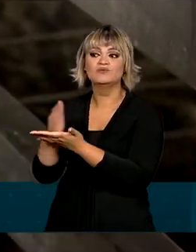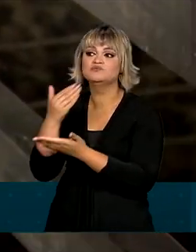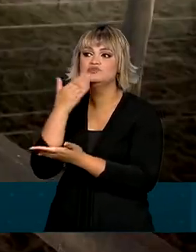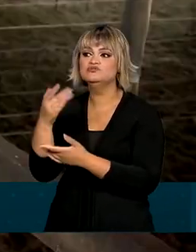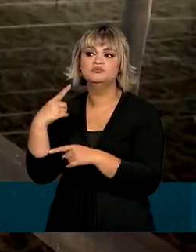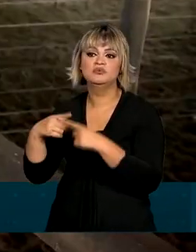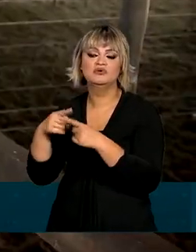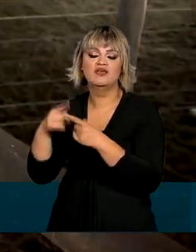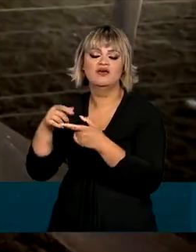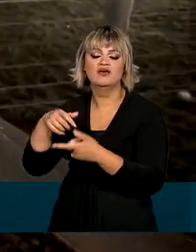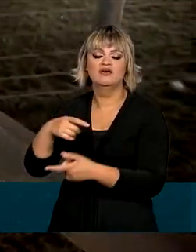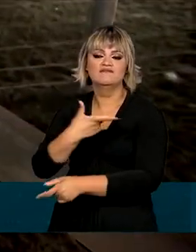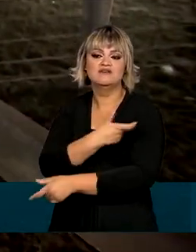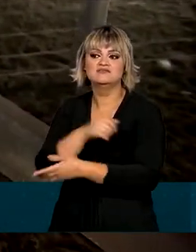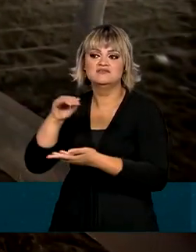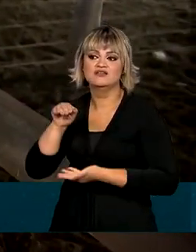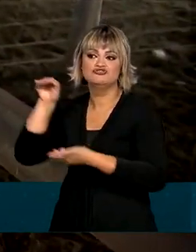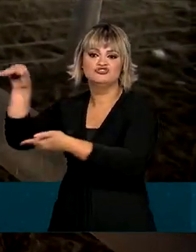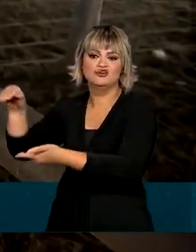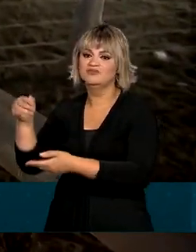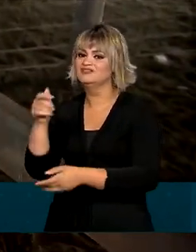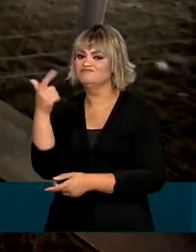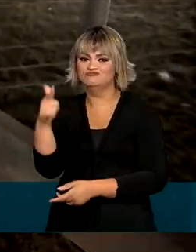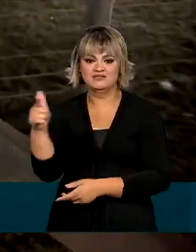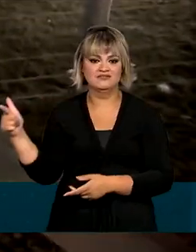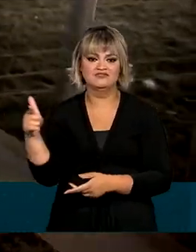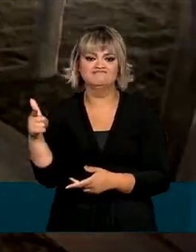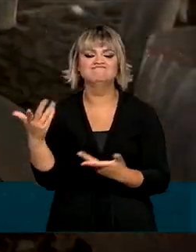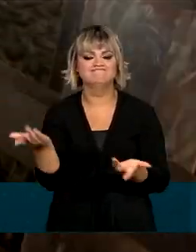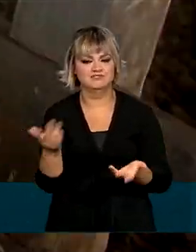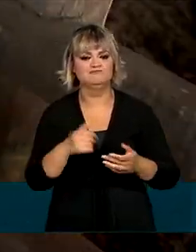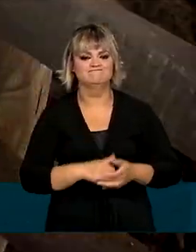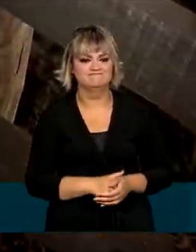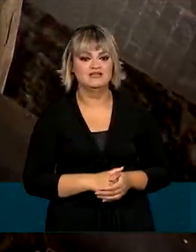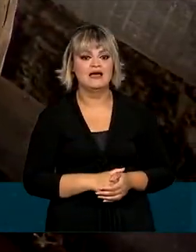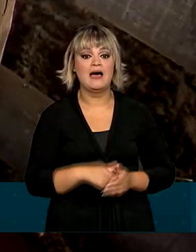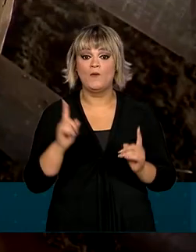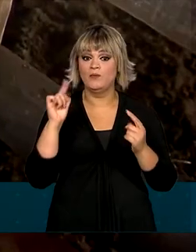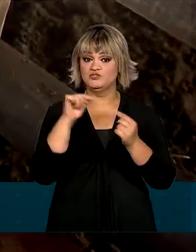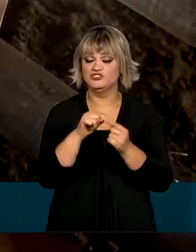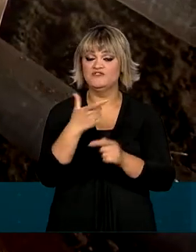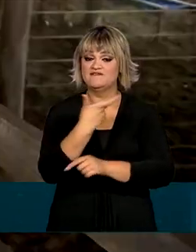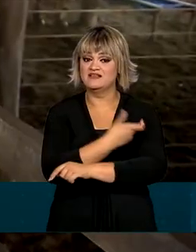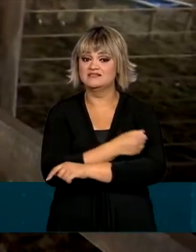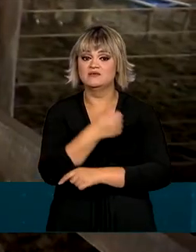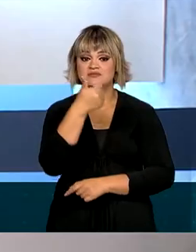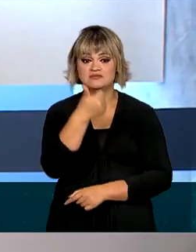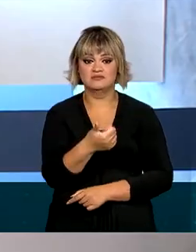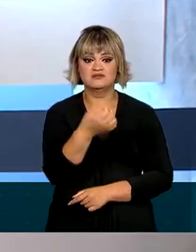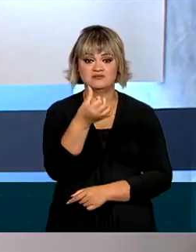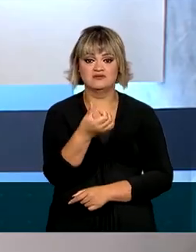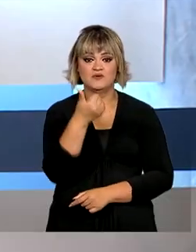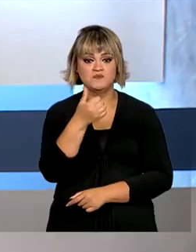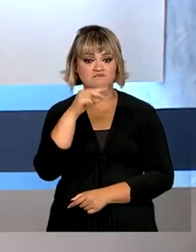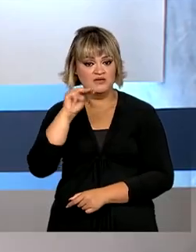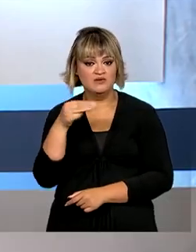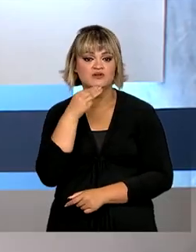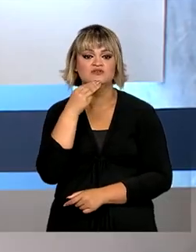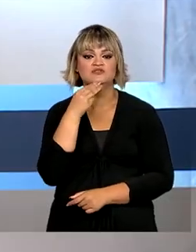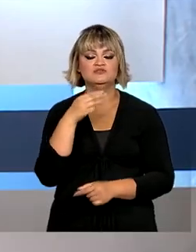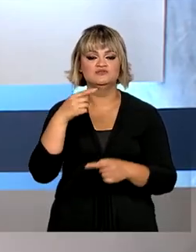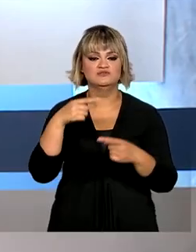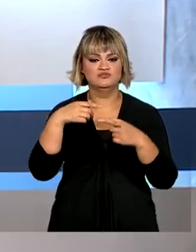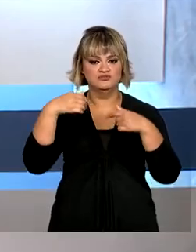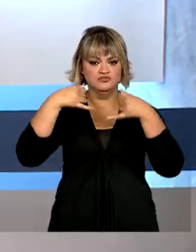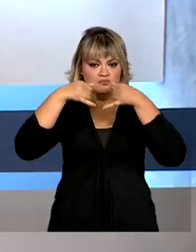lotes de vacinas liberados a tempo para finalizar a etapa a meta é vacinar cerca de 161 milhões